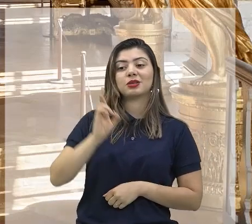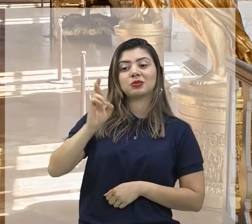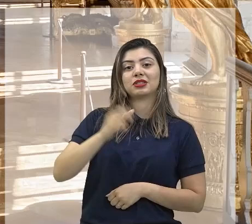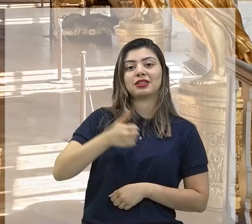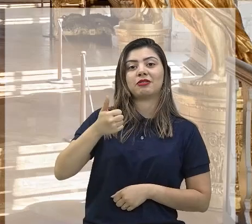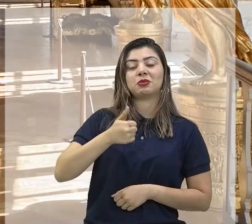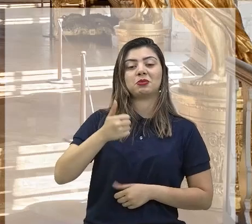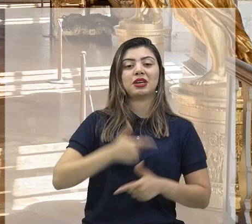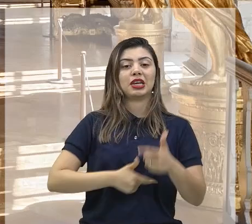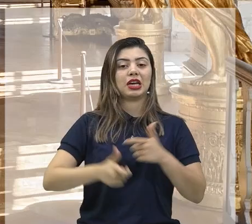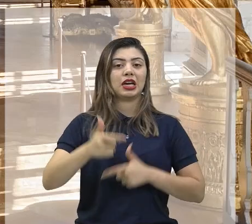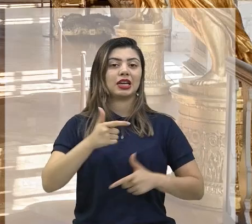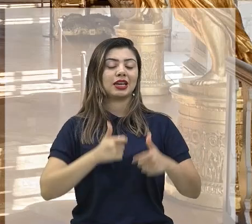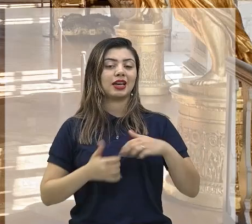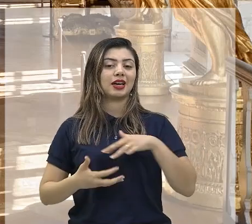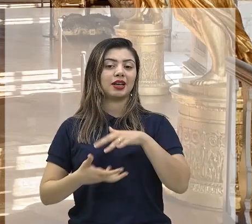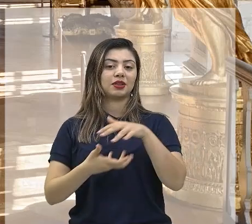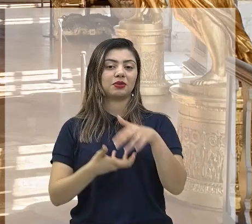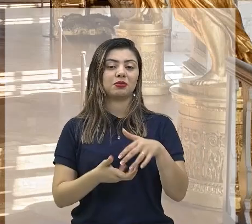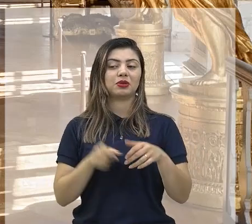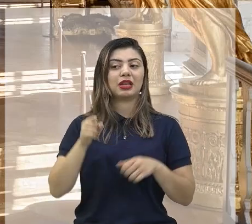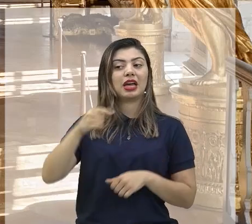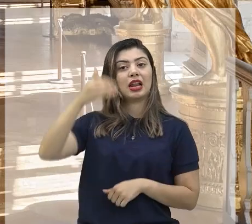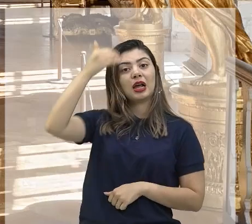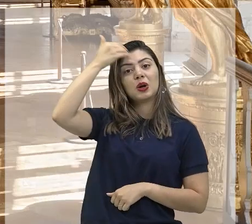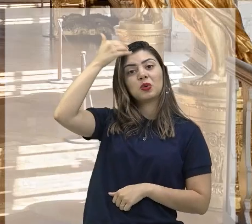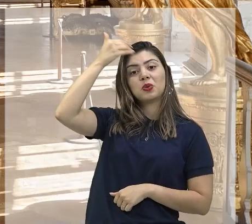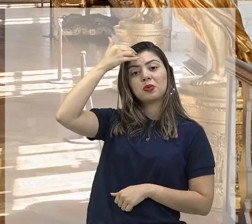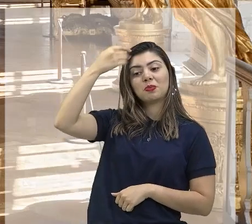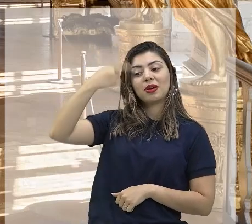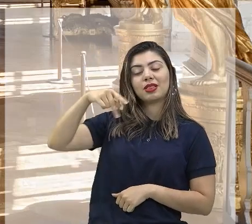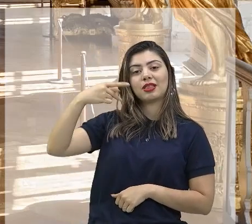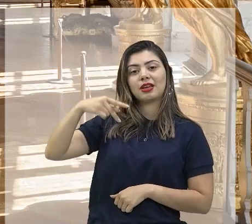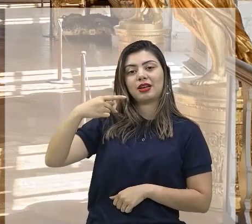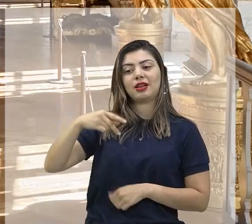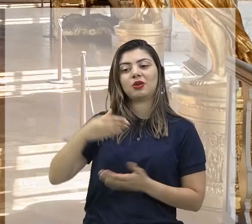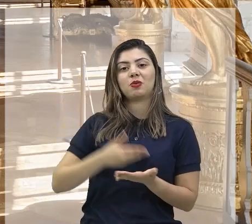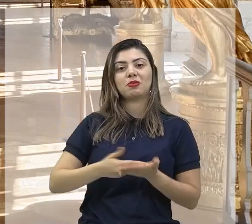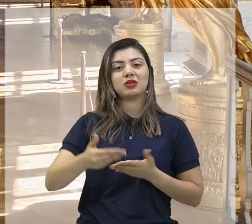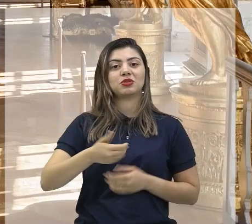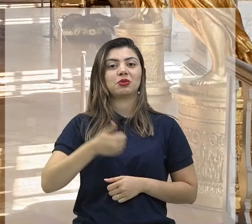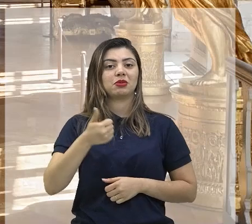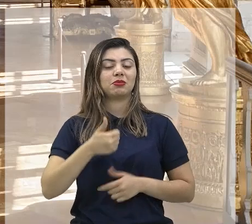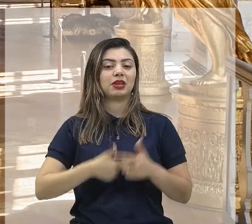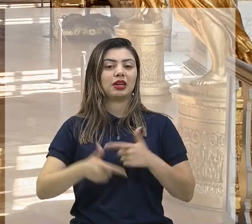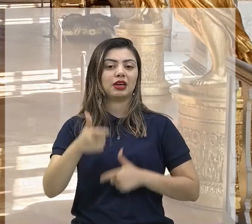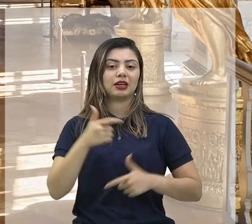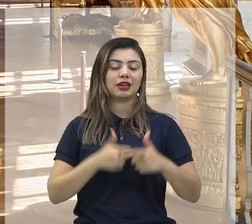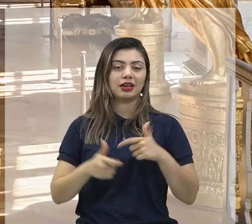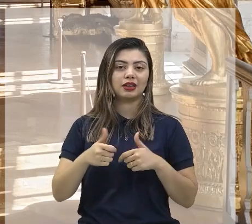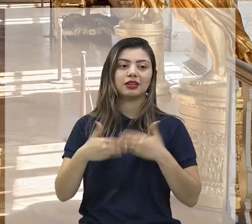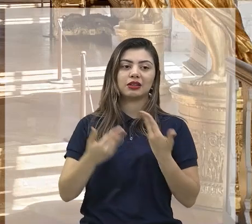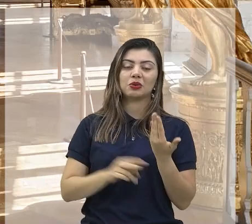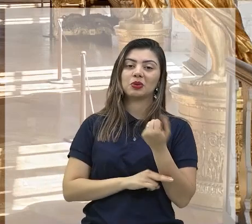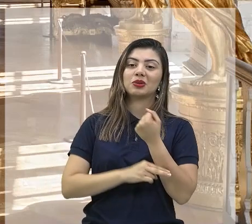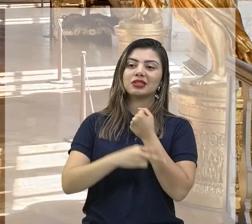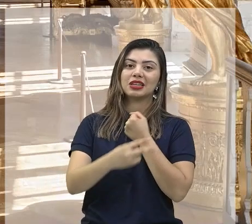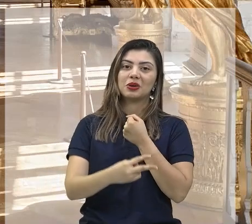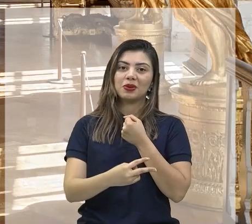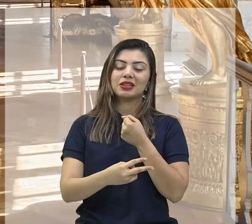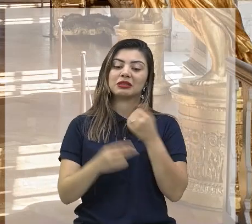Mundial, atribuindo-lhe a culpa pela eclosão do conflito e pelas consequências